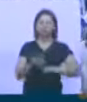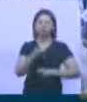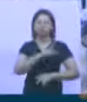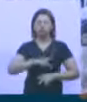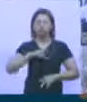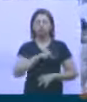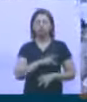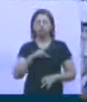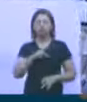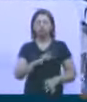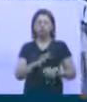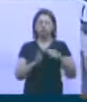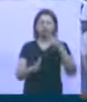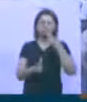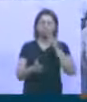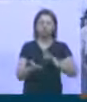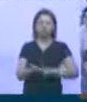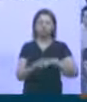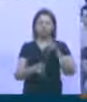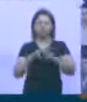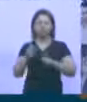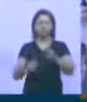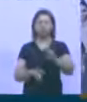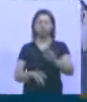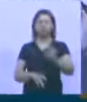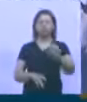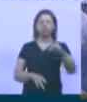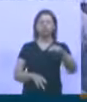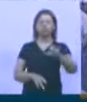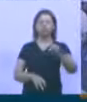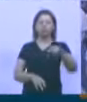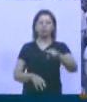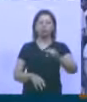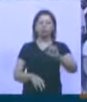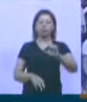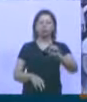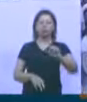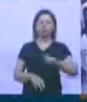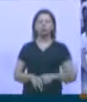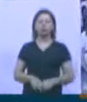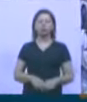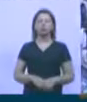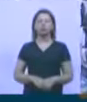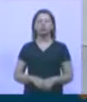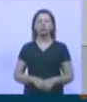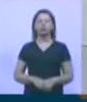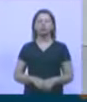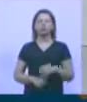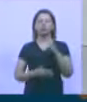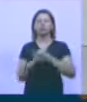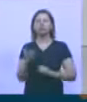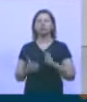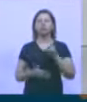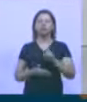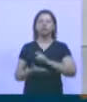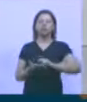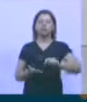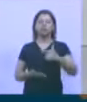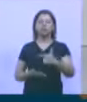Paulo, a primeira carta aos Tessalonicenses. Chapter 5, verse 23 and 24. Capítulo 5,